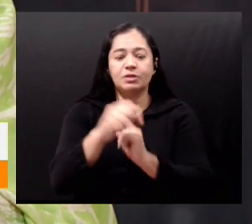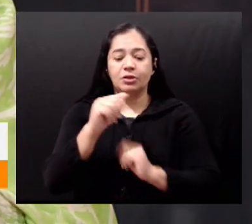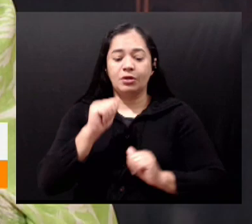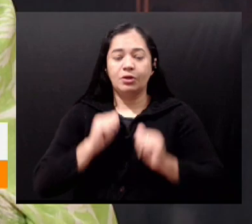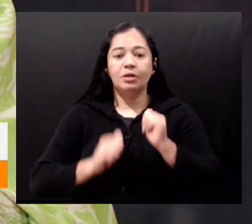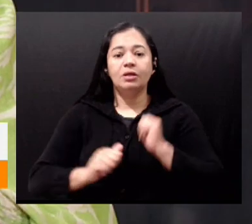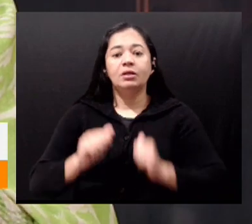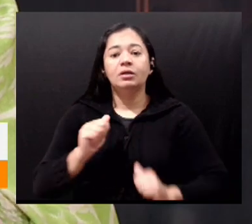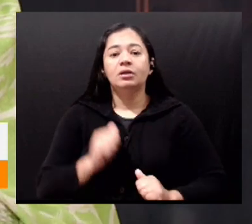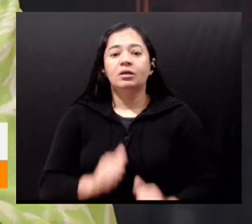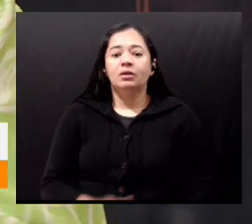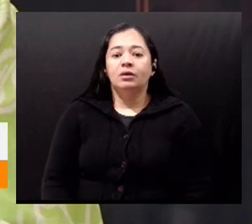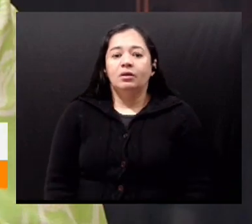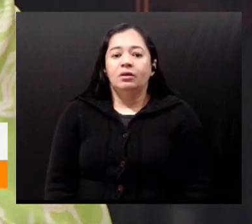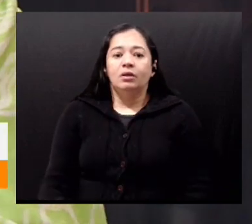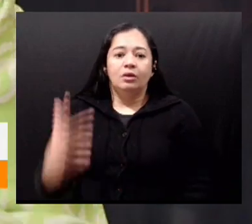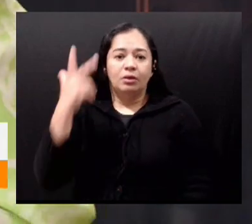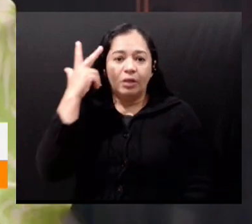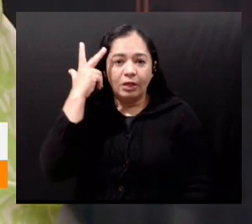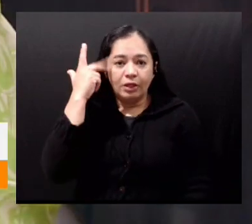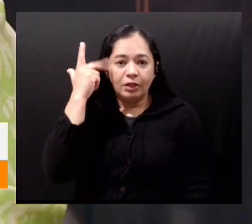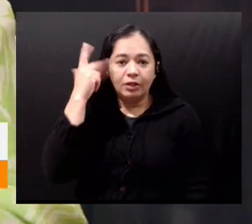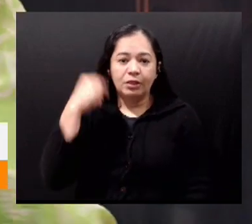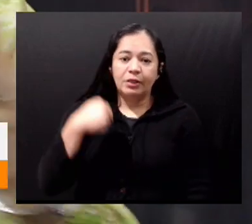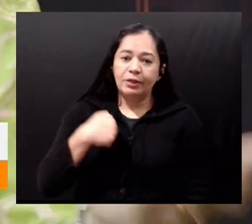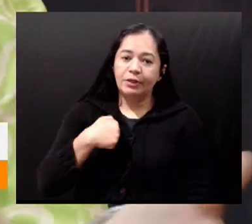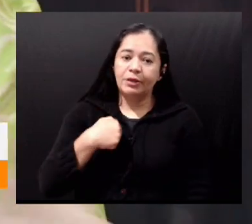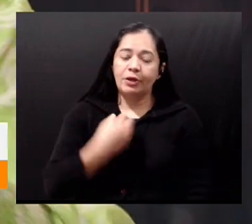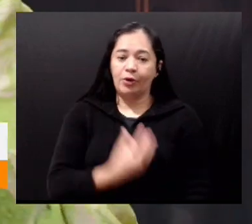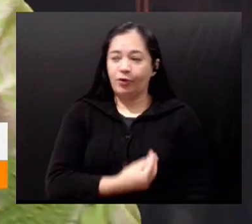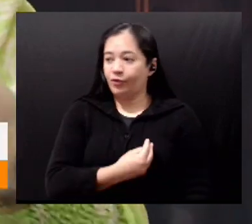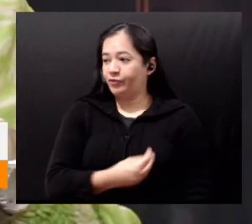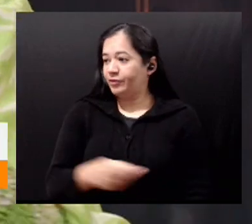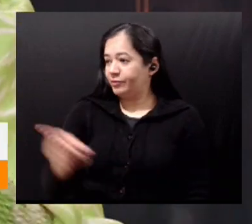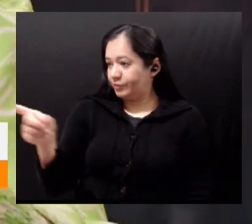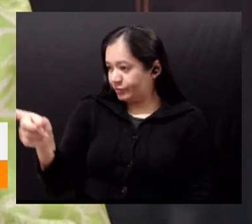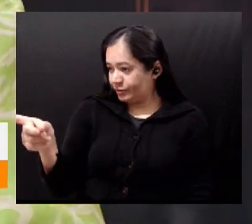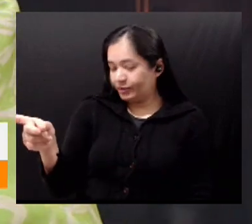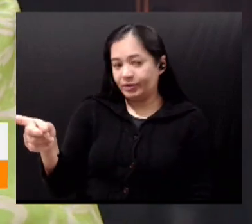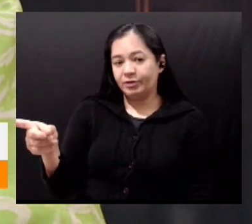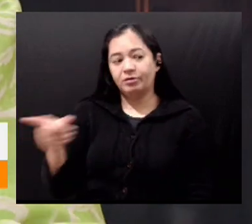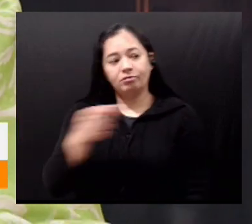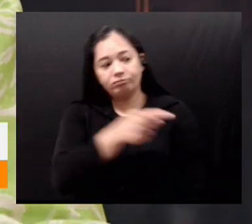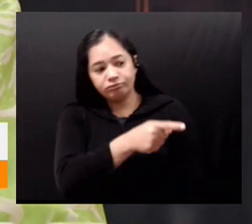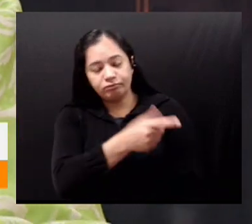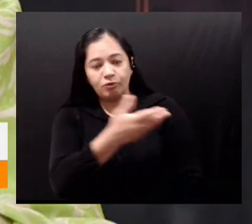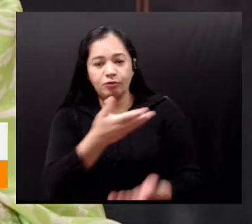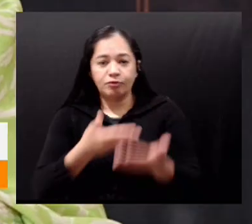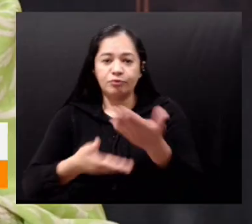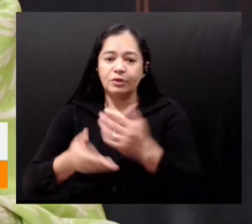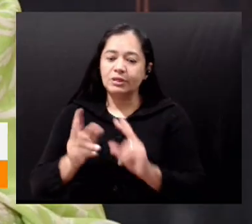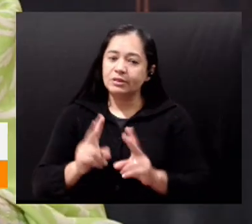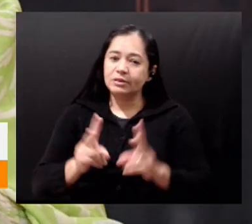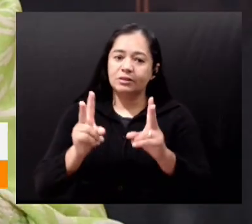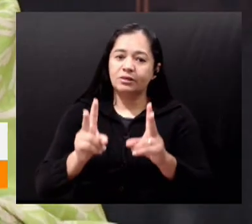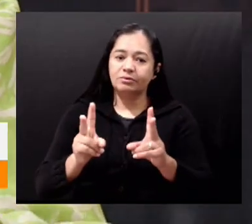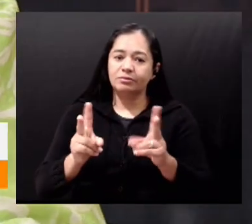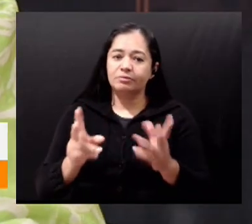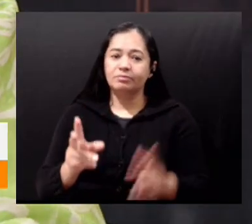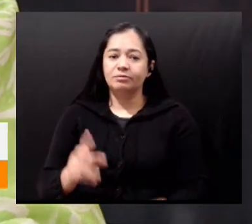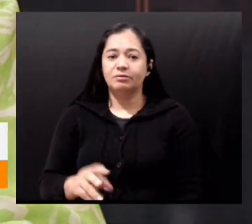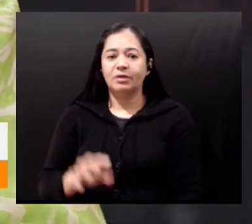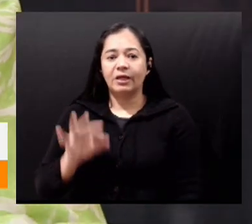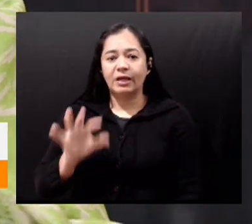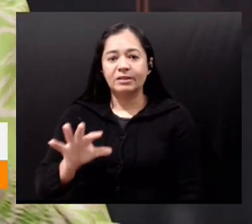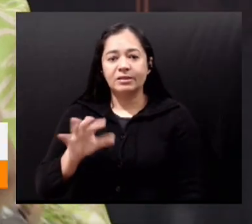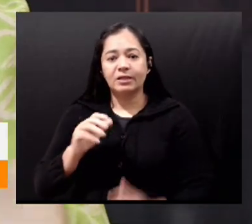é natural que eu convivendo com Yara, ou com você, uhum, a todo momento, essa ansiedade ela vai